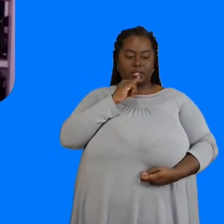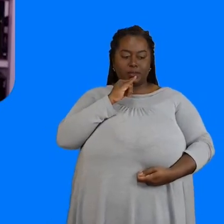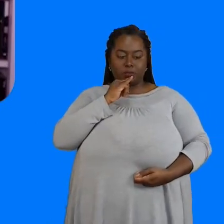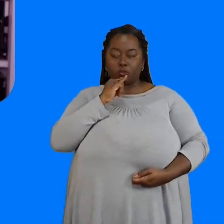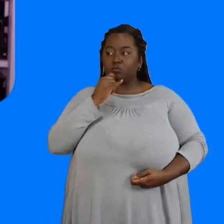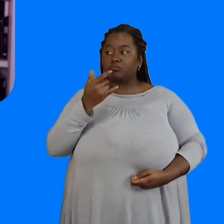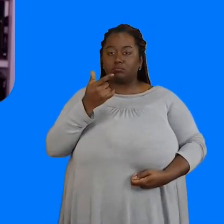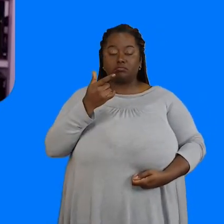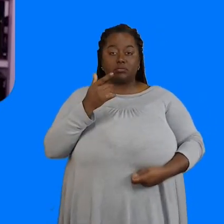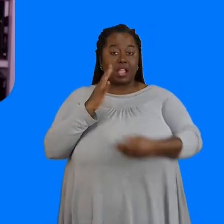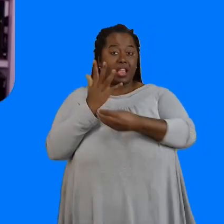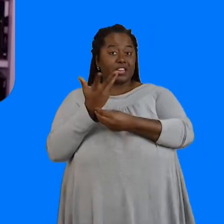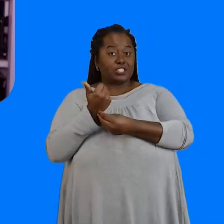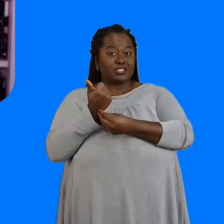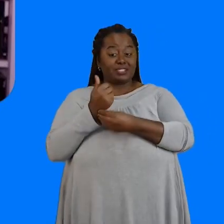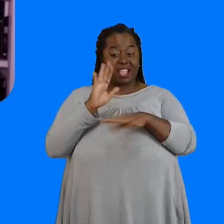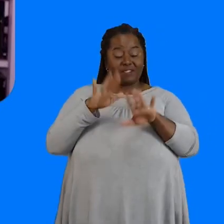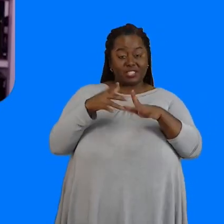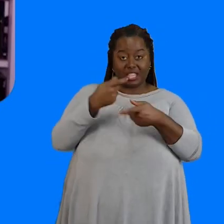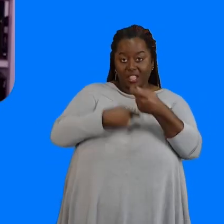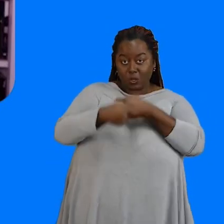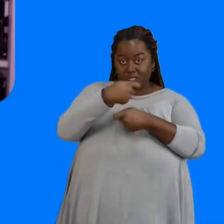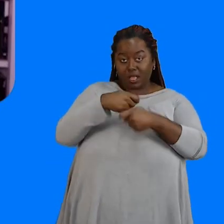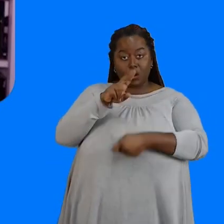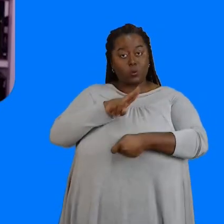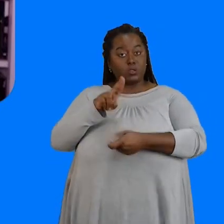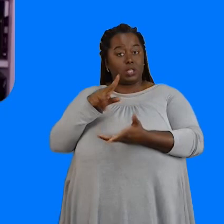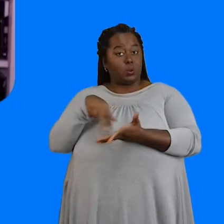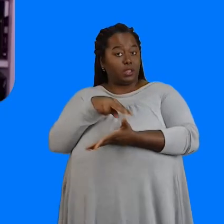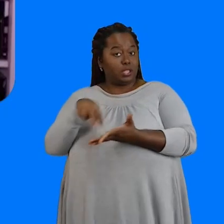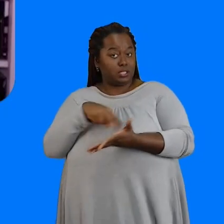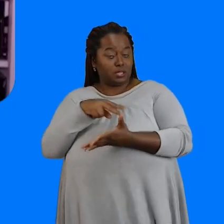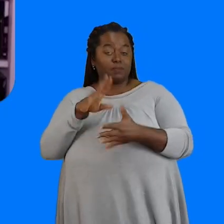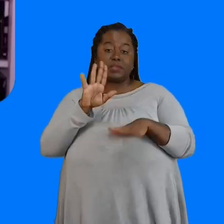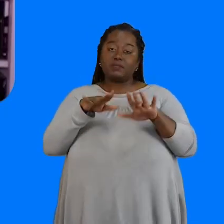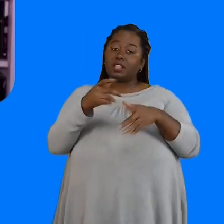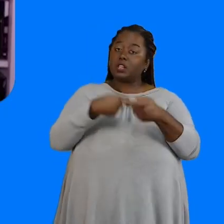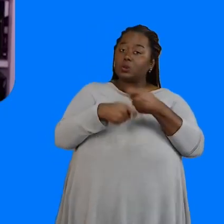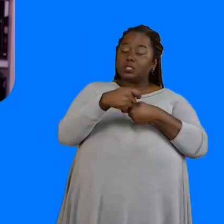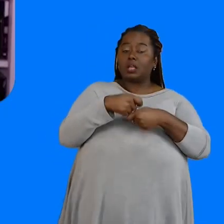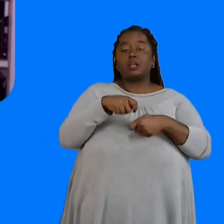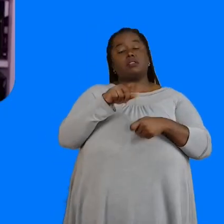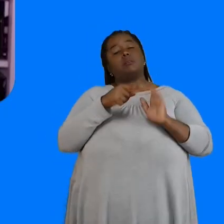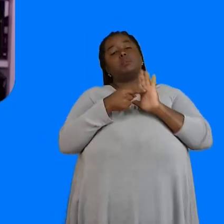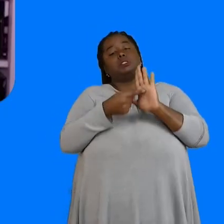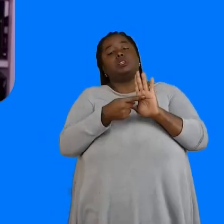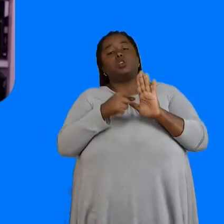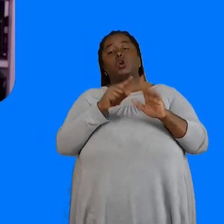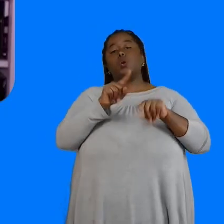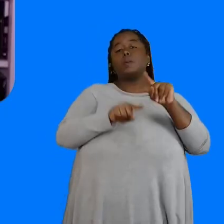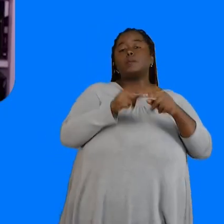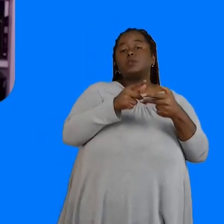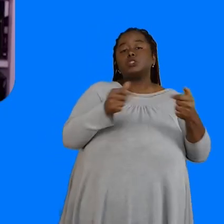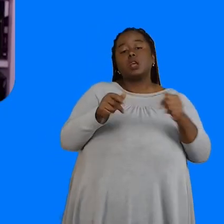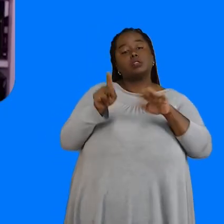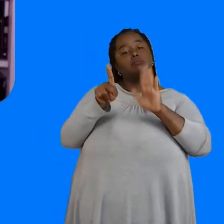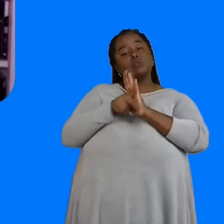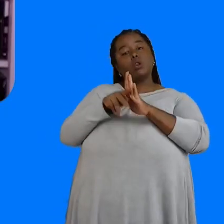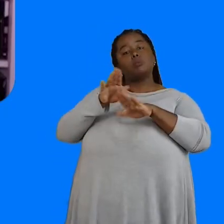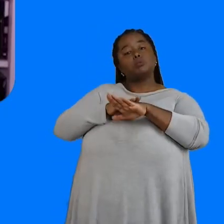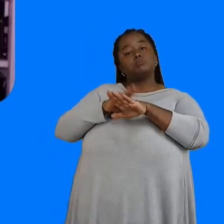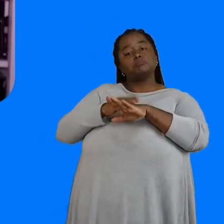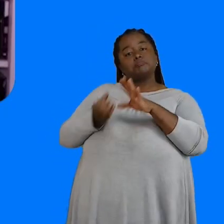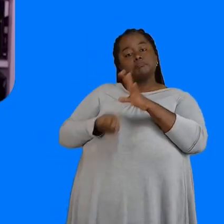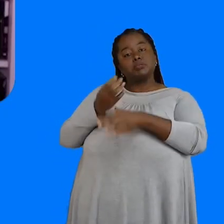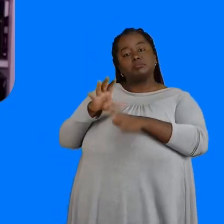dançando, às vezes negociavam apresentando objetos de arte que eram produzidos durante essa semana de mediação de